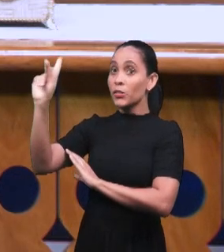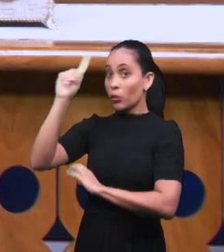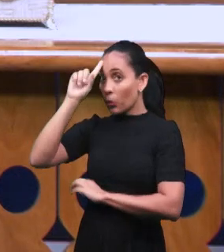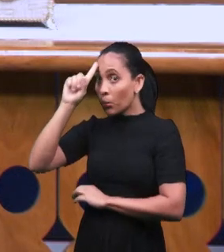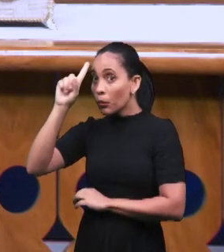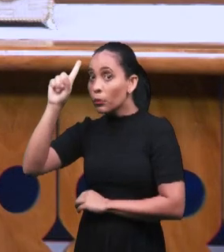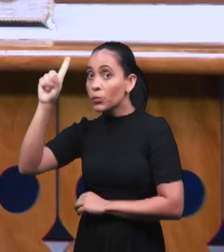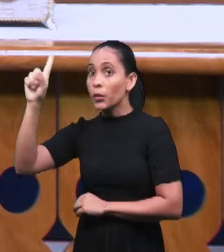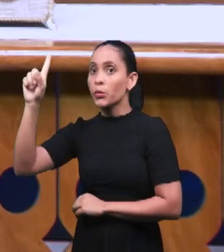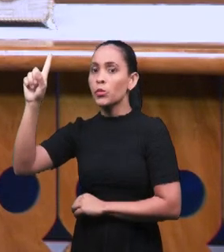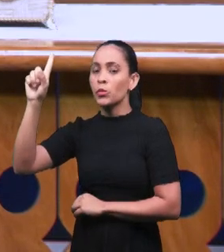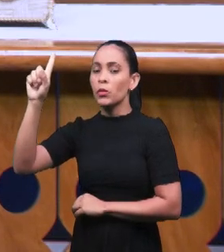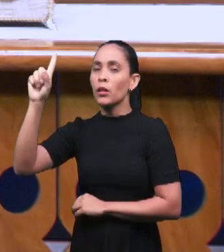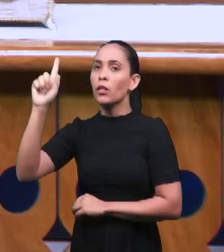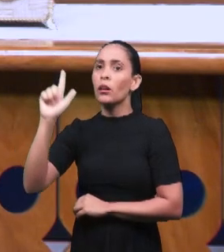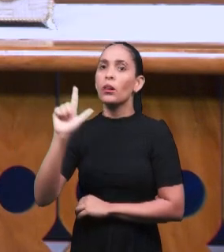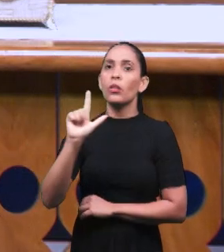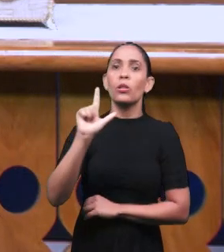nossos irmãos.